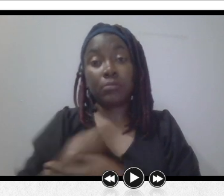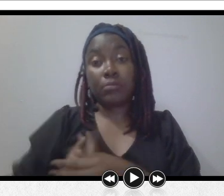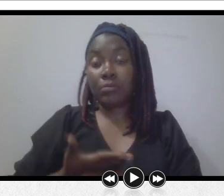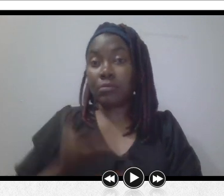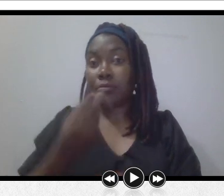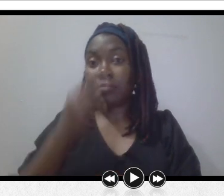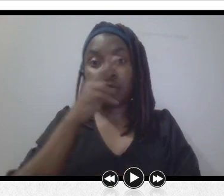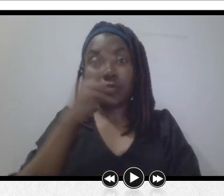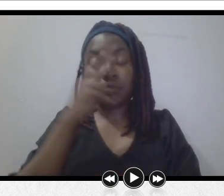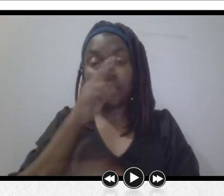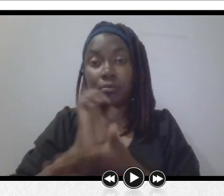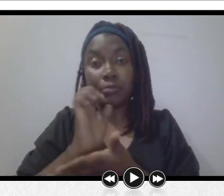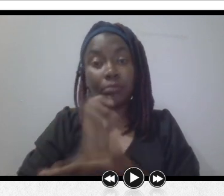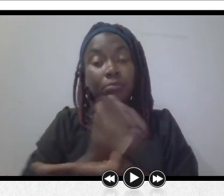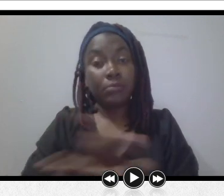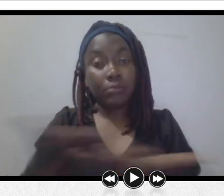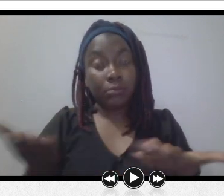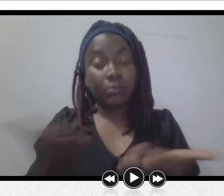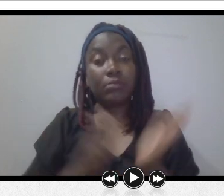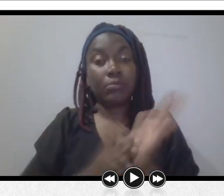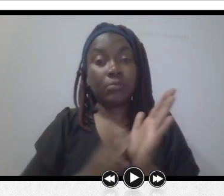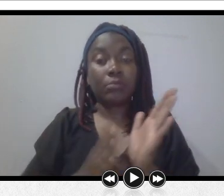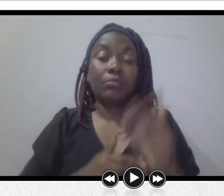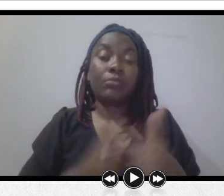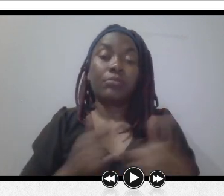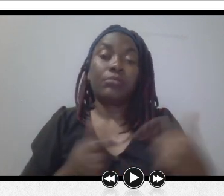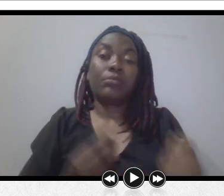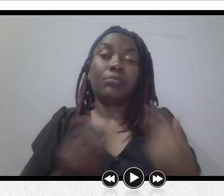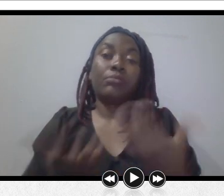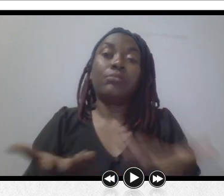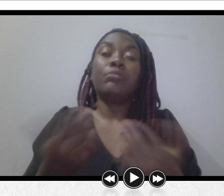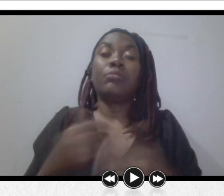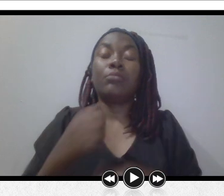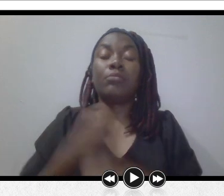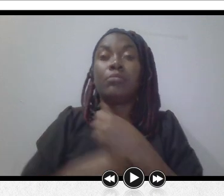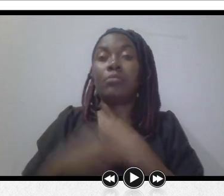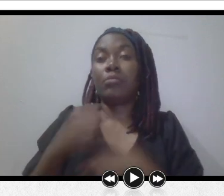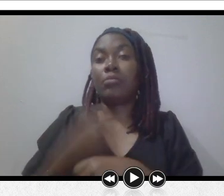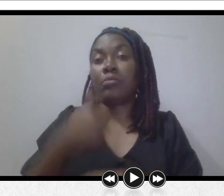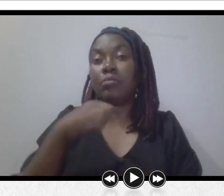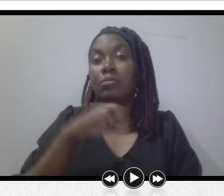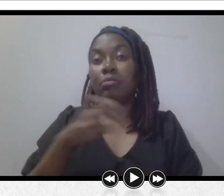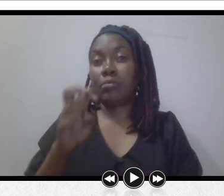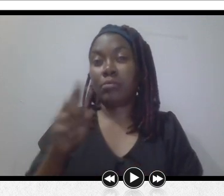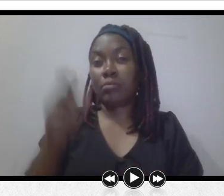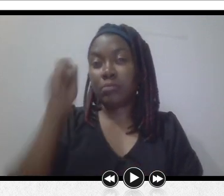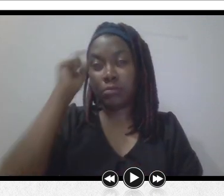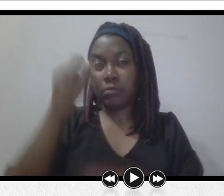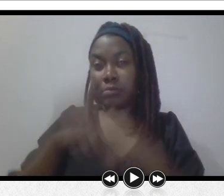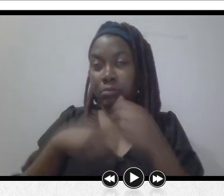muito intensa do Estado nessas prestações de serviço. Então, em 1995, com essa ideia da reforma